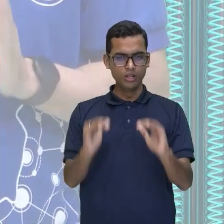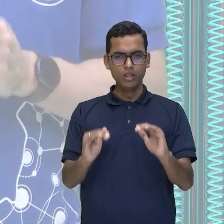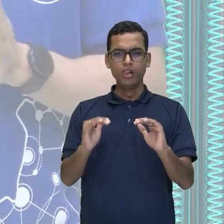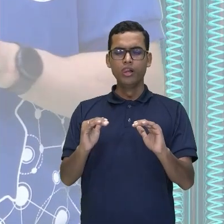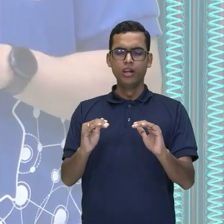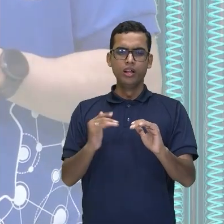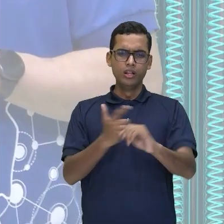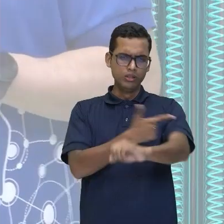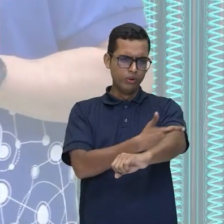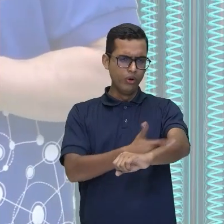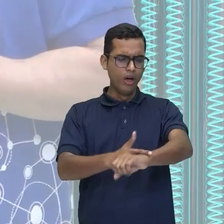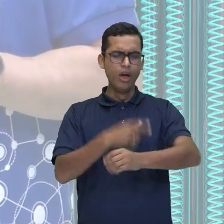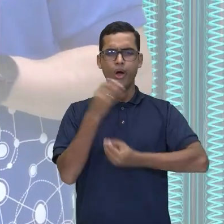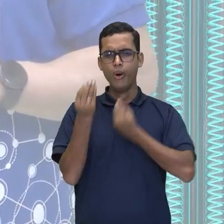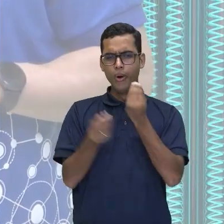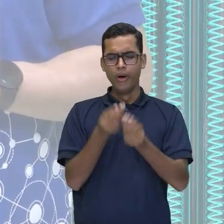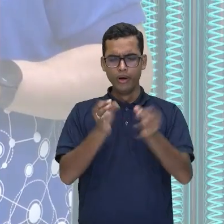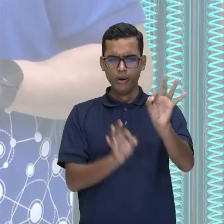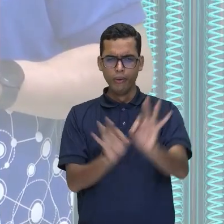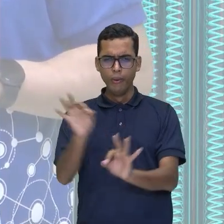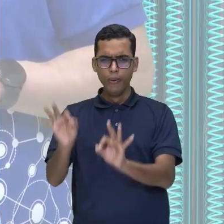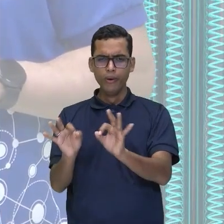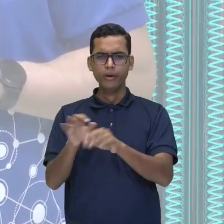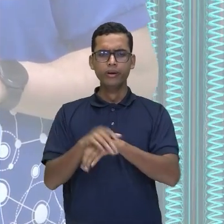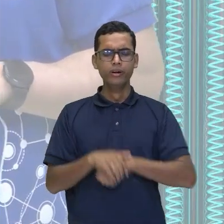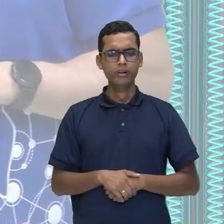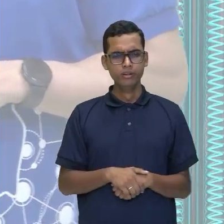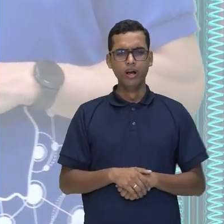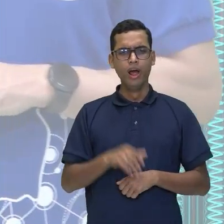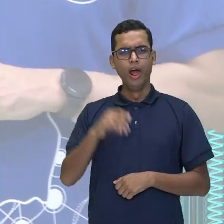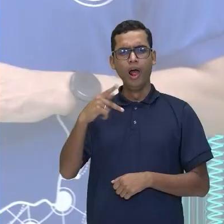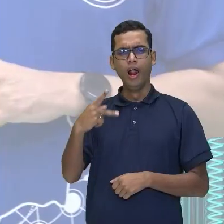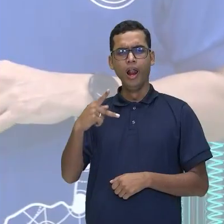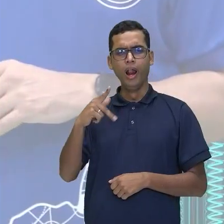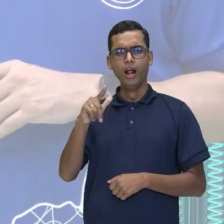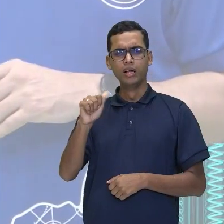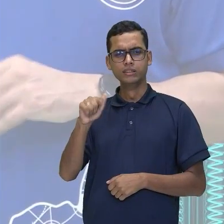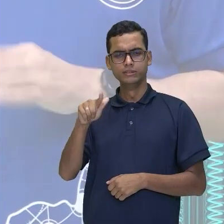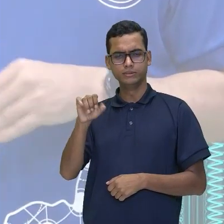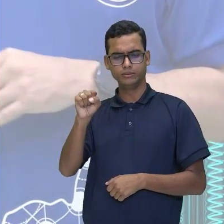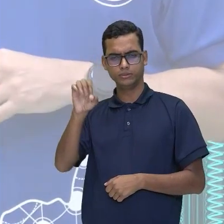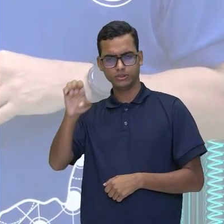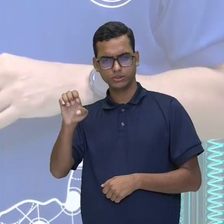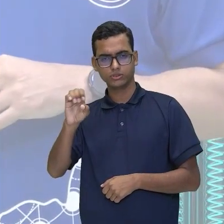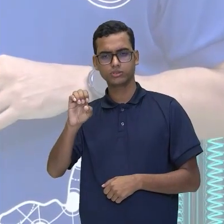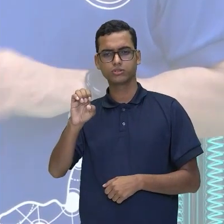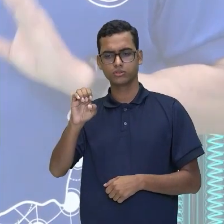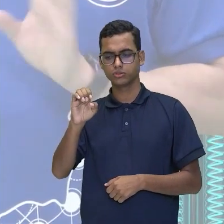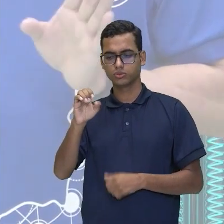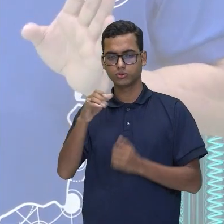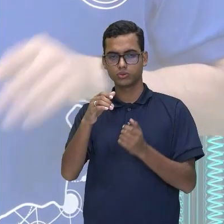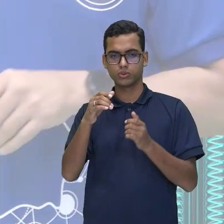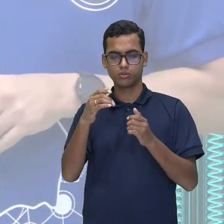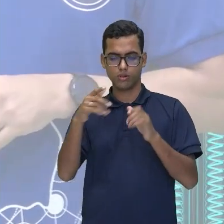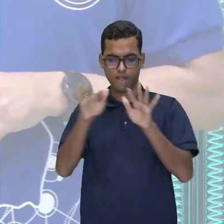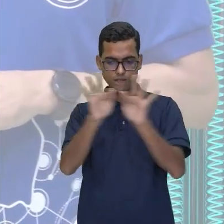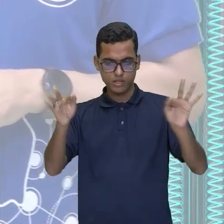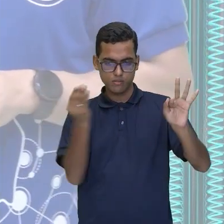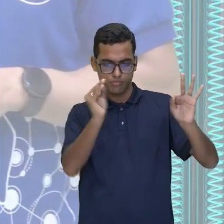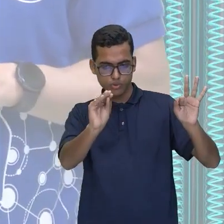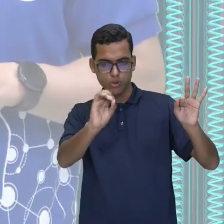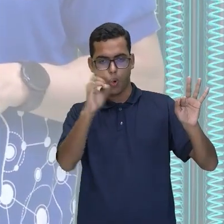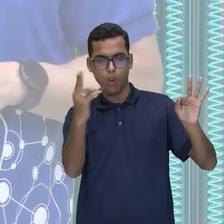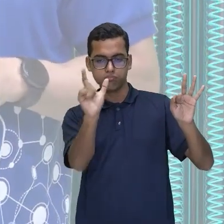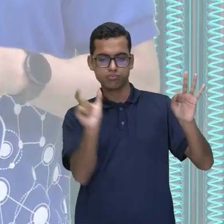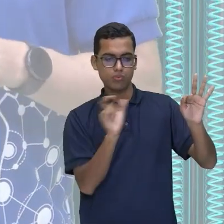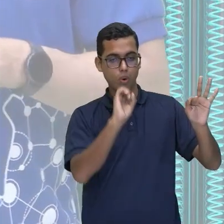então, can you come here, please? A ordem do please pode ser aqui, ou então poderia ser aqui, vírgula, please. Poderia ser das duas